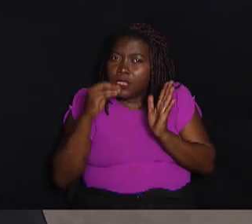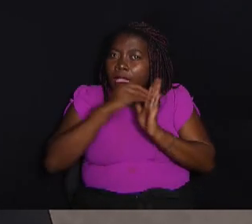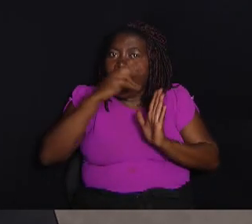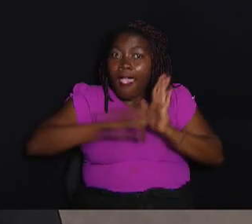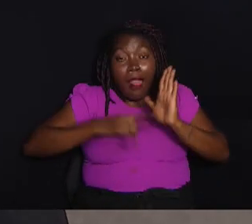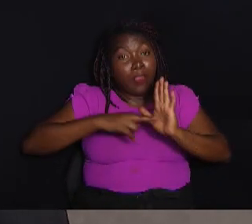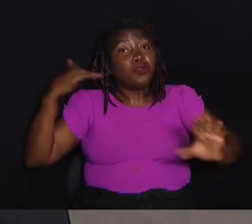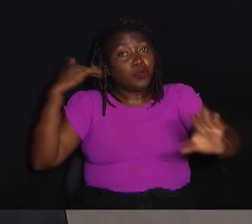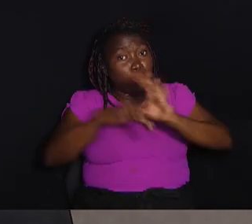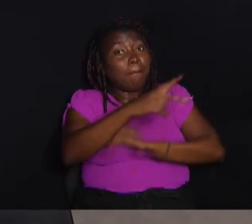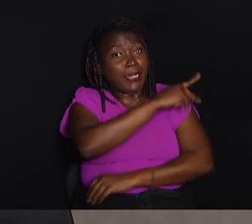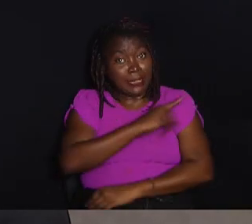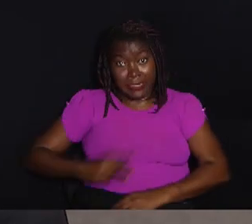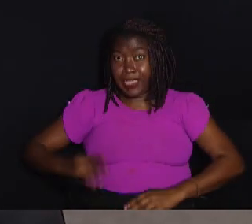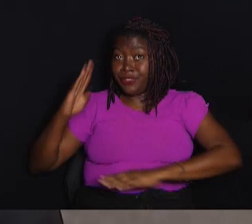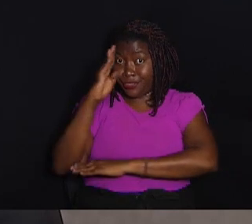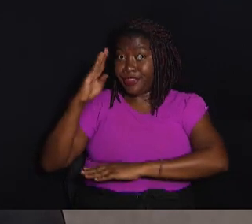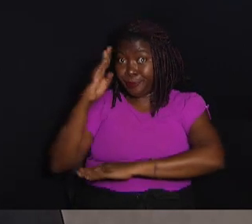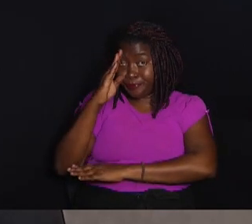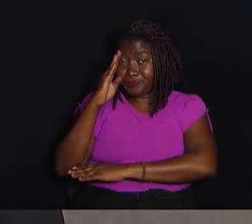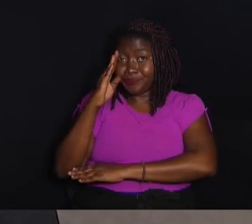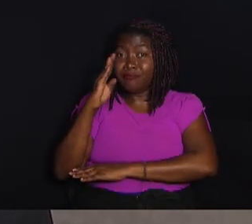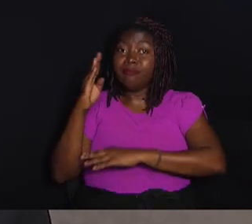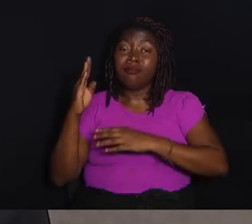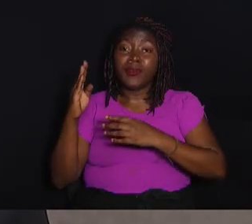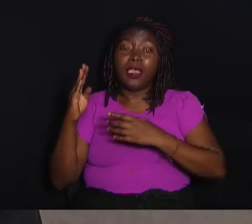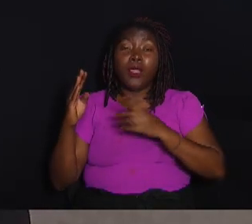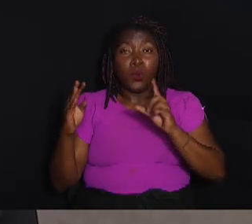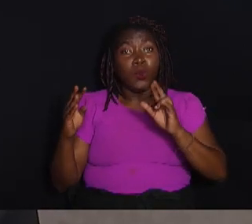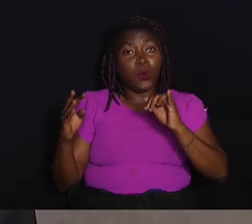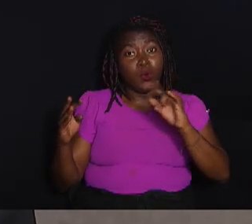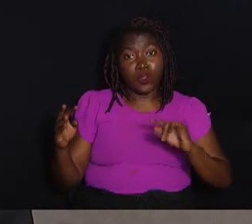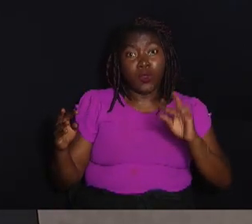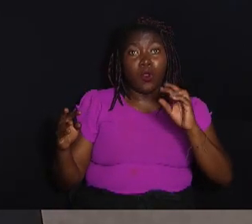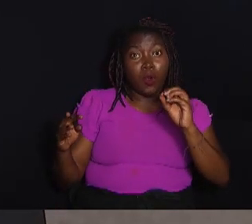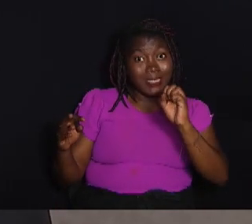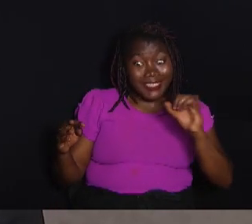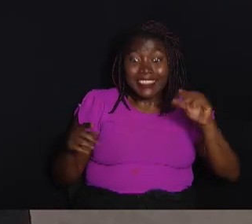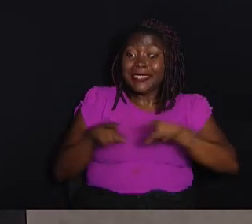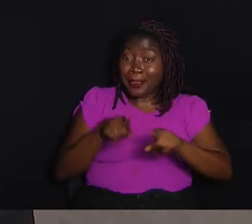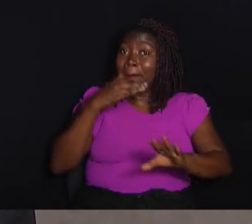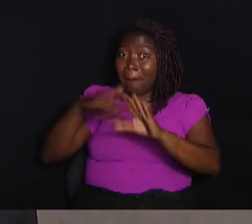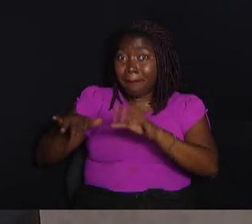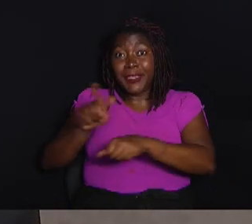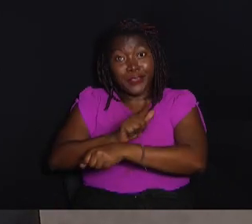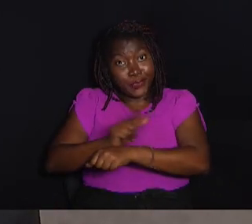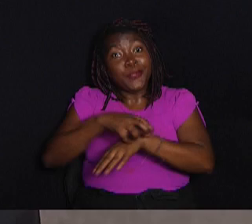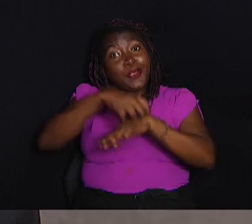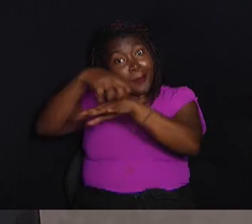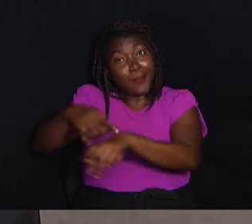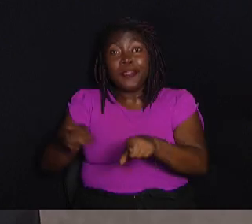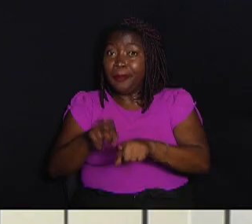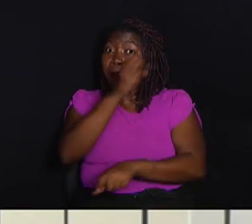presidente da casa né o presidente da Câmara de Campinas né Vereador luí Ross e também aos gestores do transporte e ao